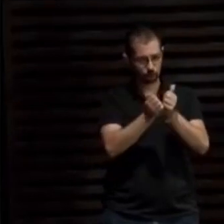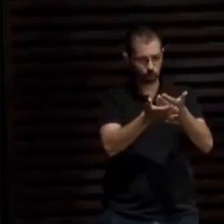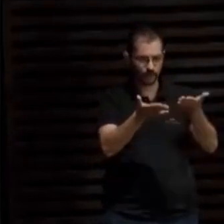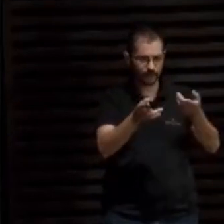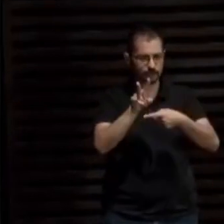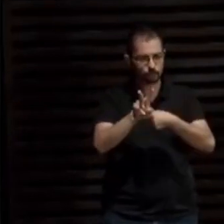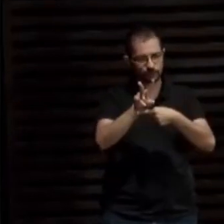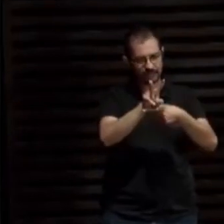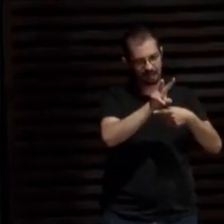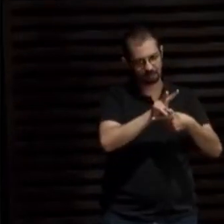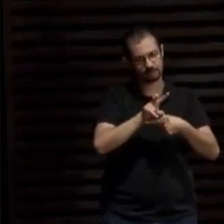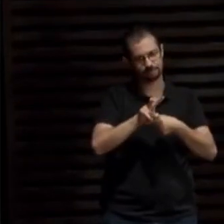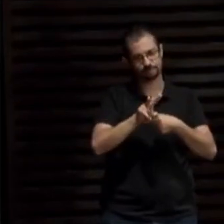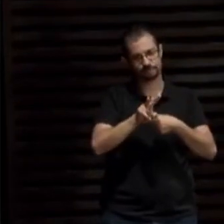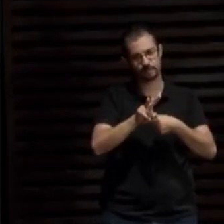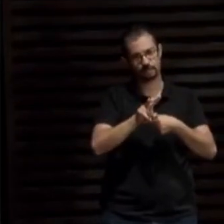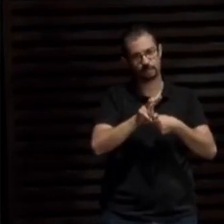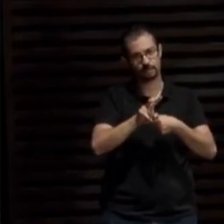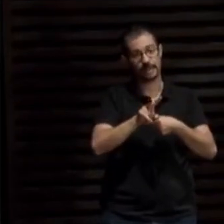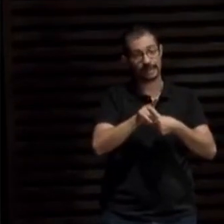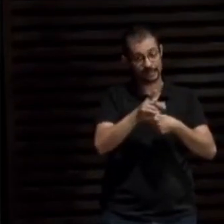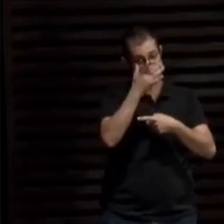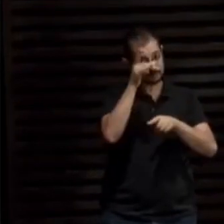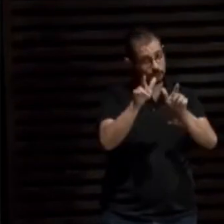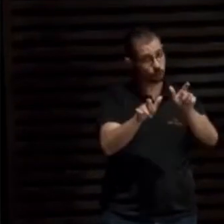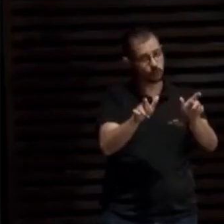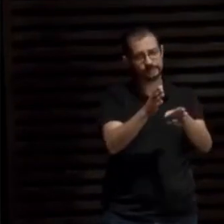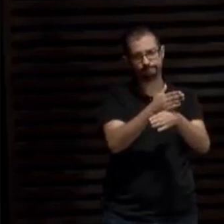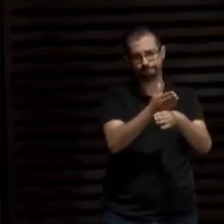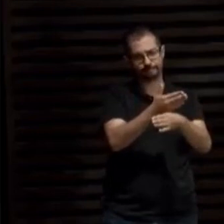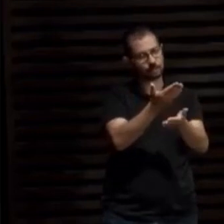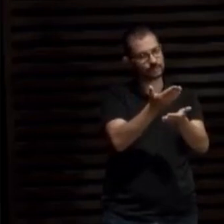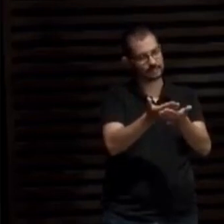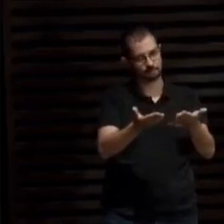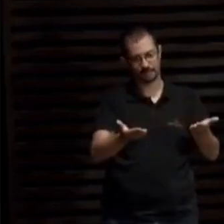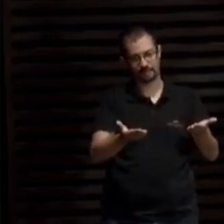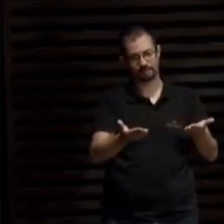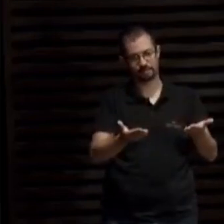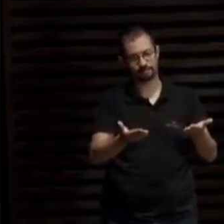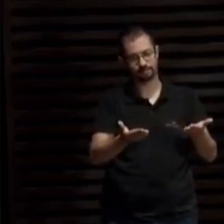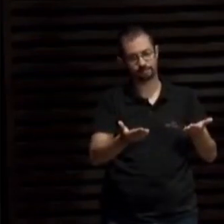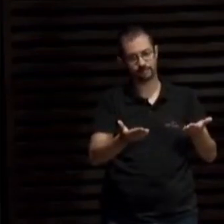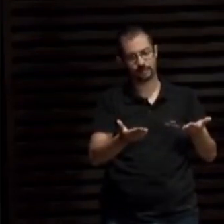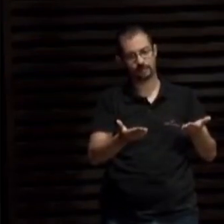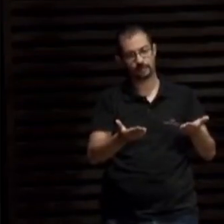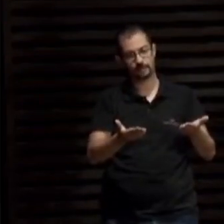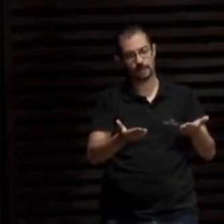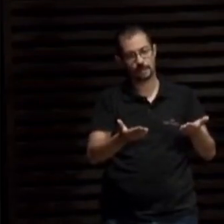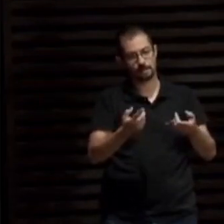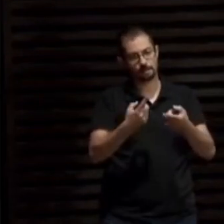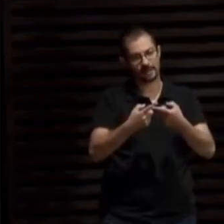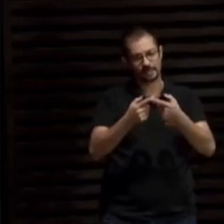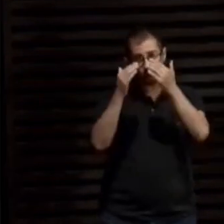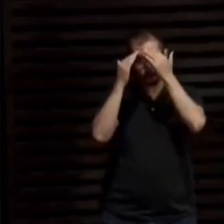e protegi-os, e nenhum deles se perdeu, exceto o filho da perdição, para que se cumprisse a Escritura.